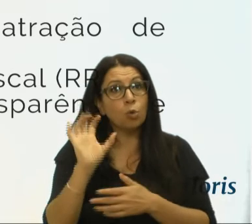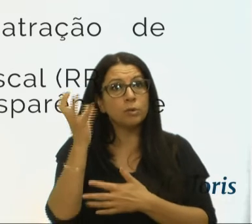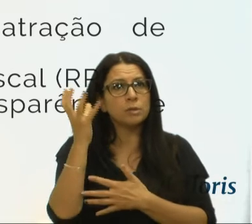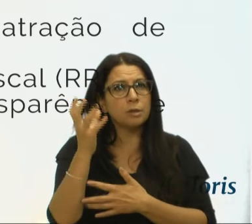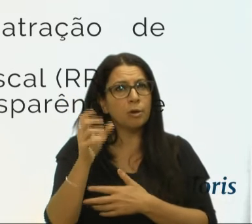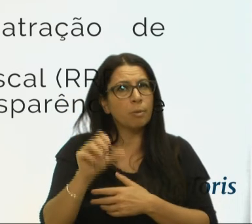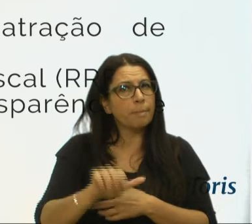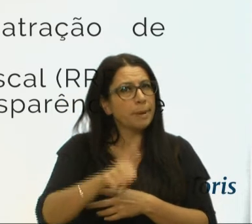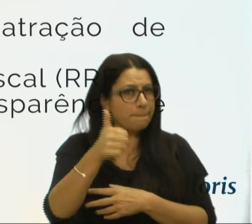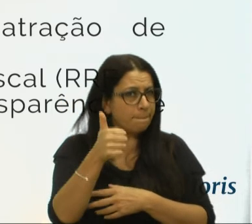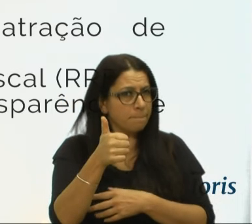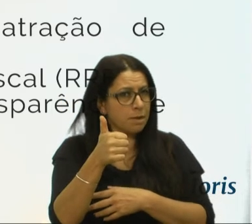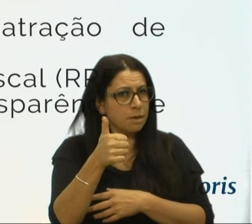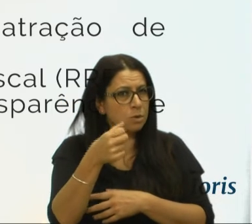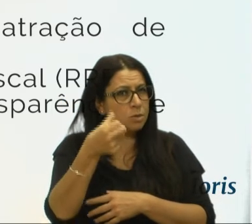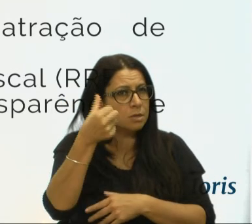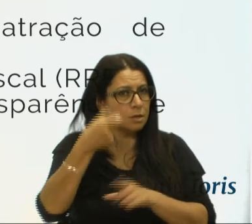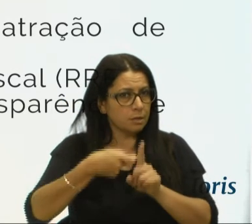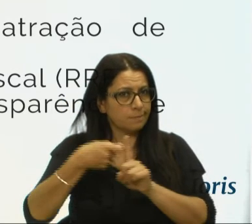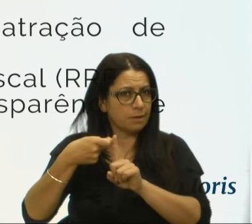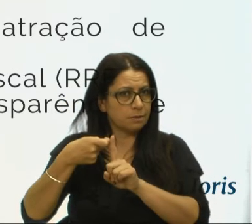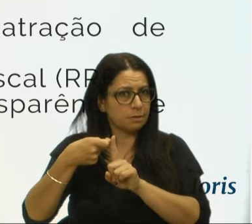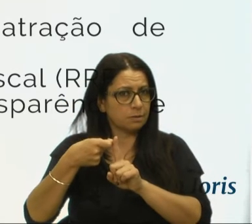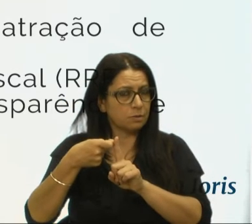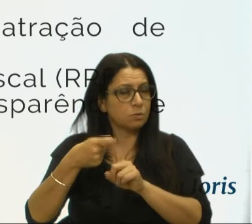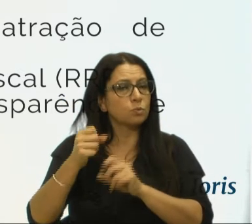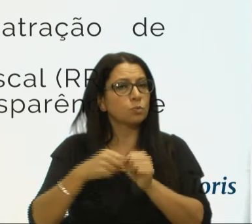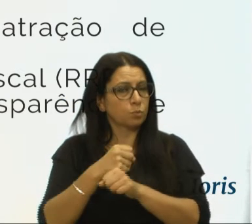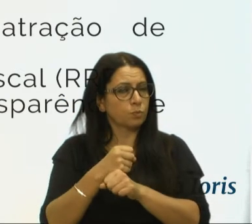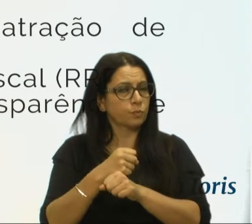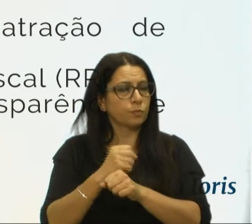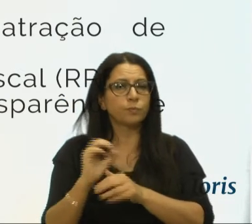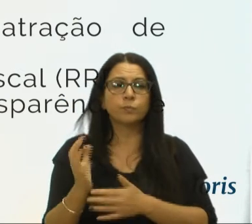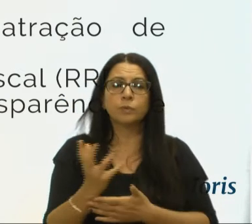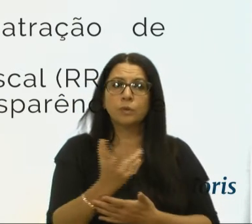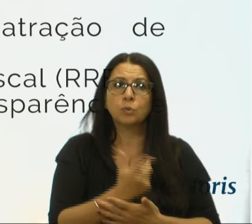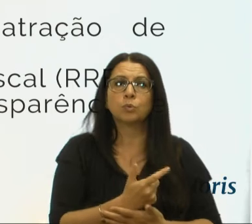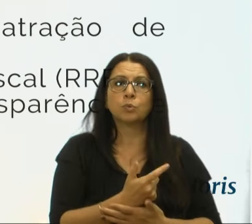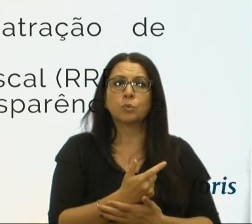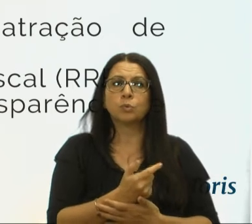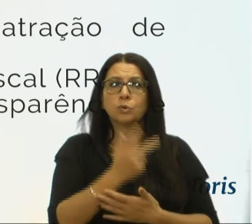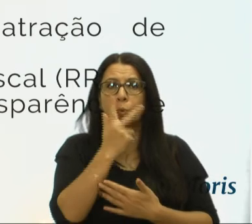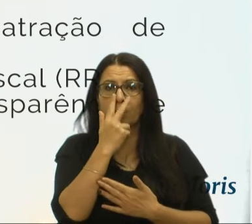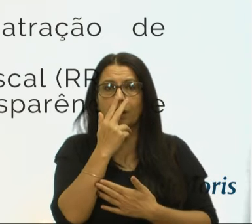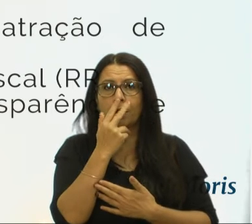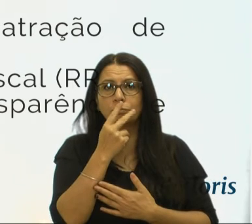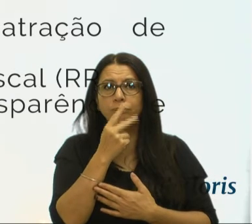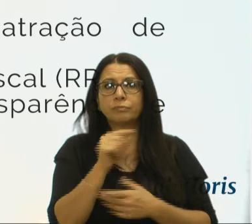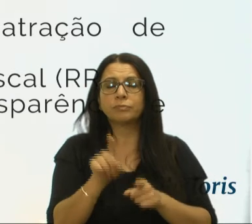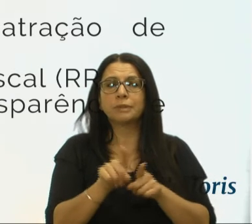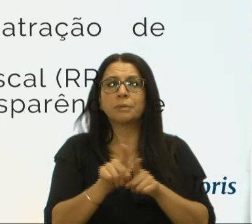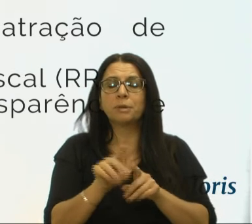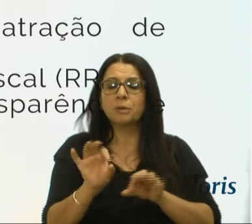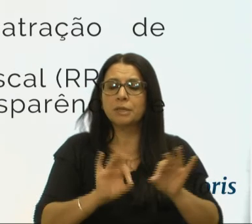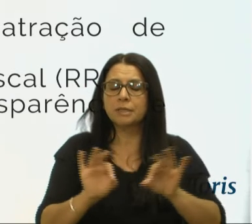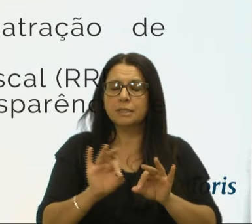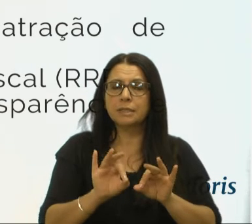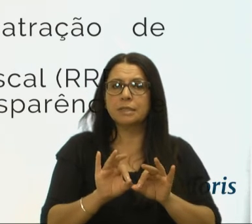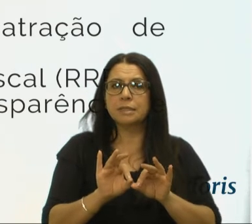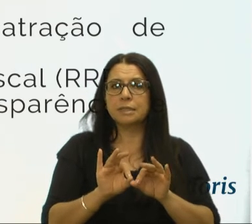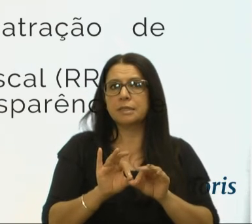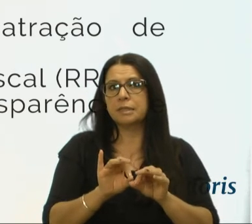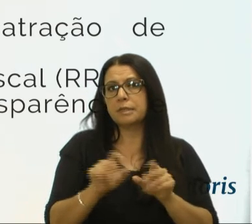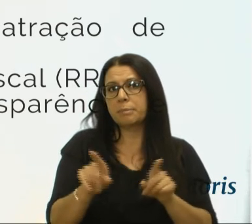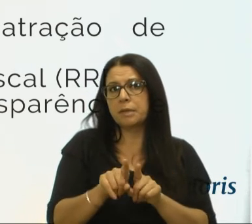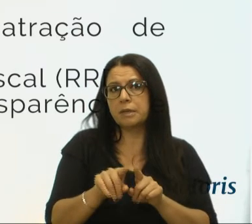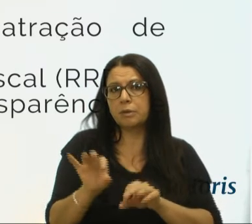no primeiro semestre. Toda a questão do Simplifica RS, já se teve